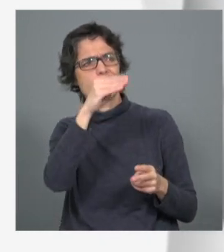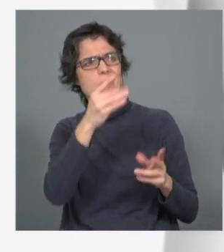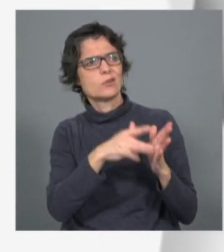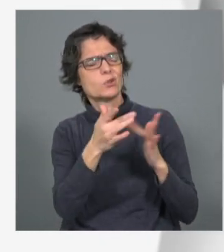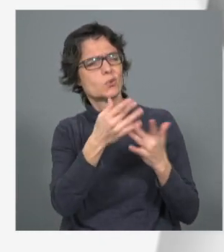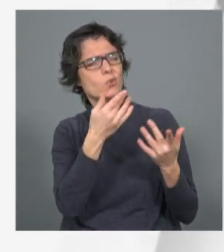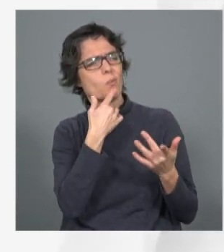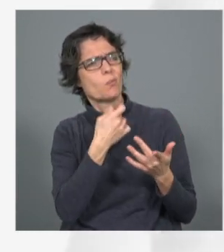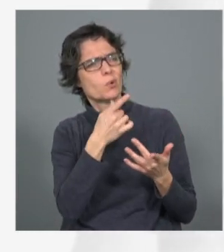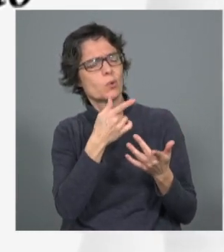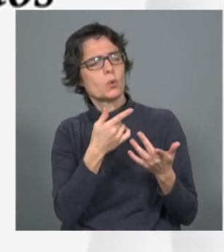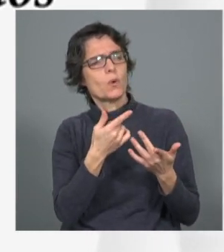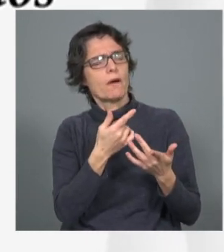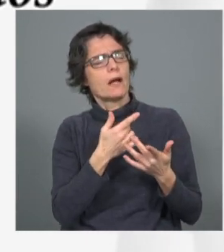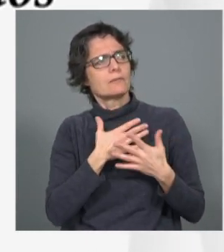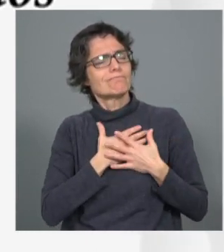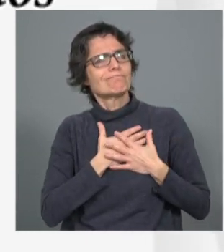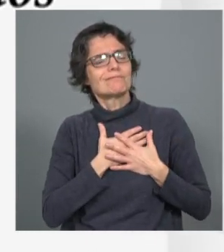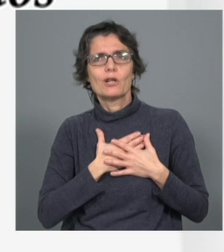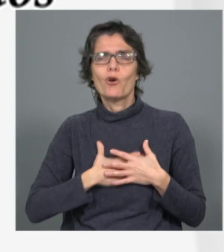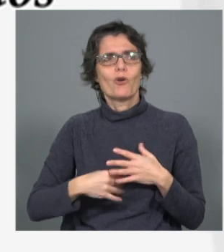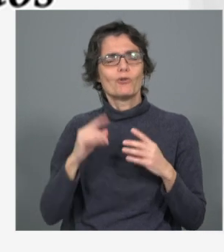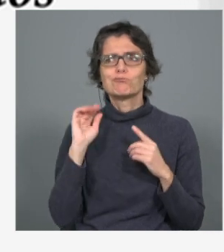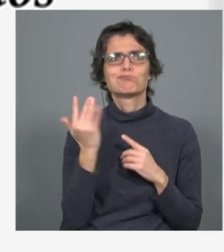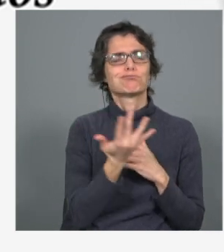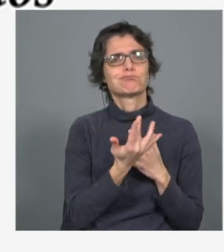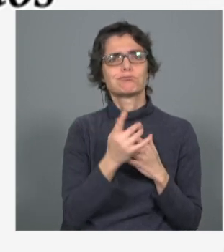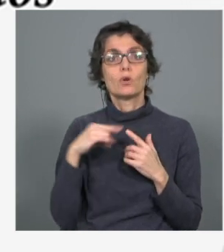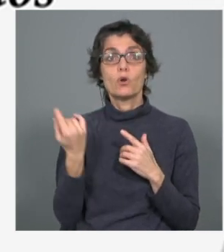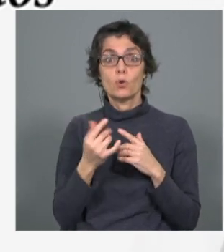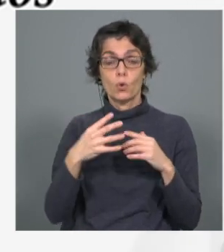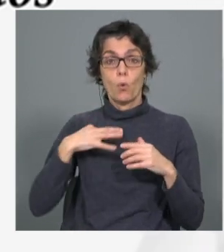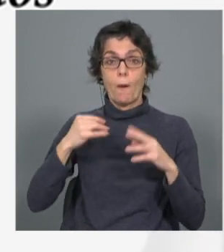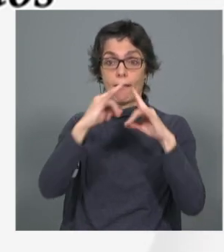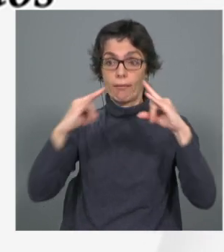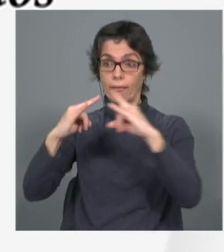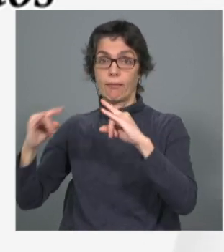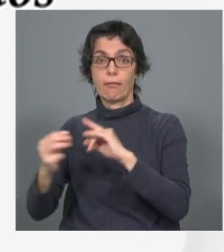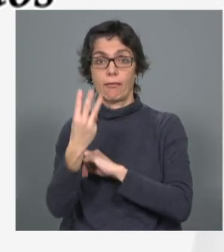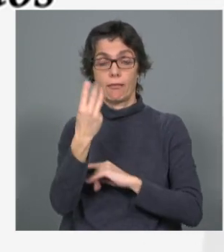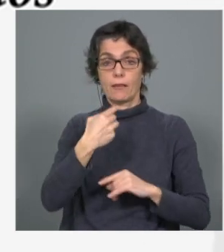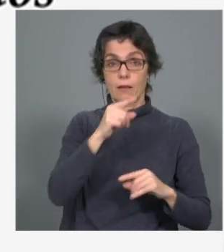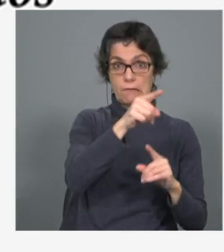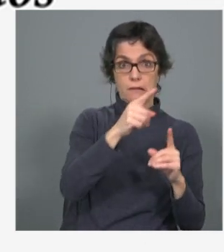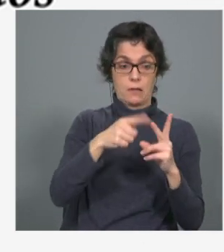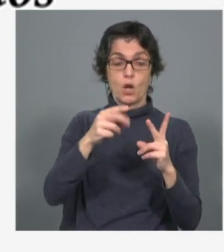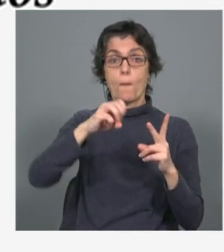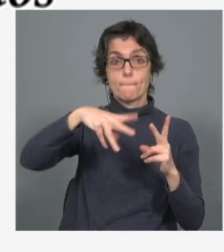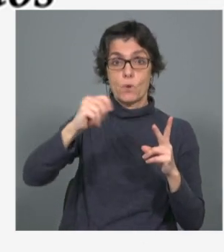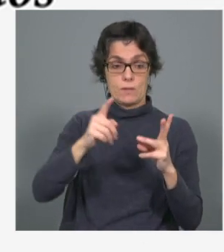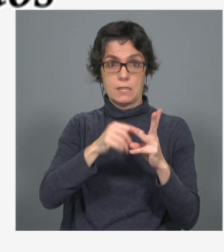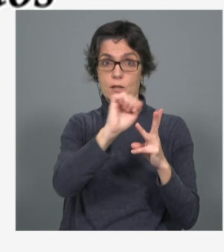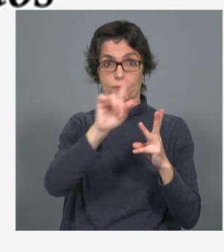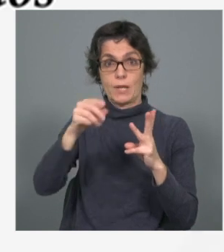Mestre, como é bom estarmos aqui. Façamos 3 tendas, uma para ti, outra para Moisés, outra